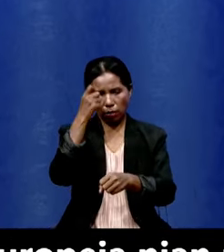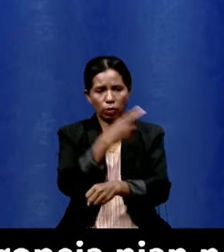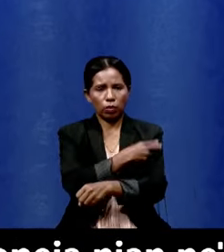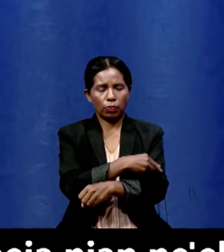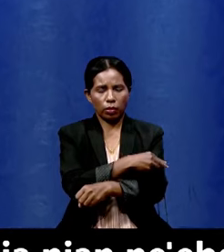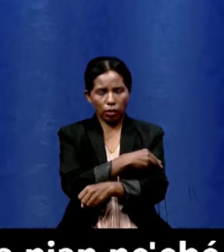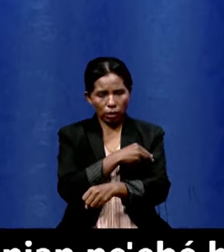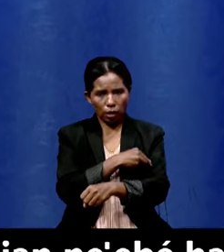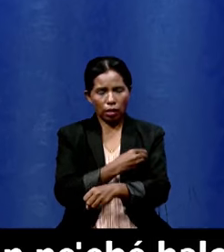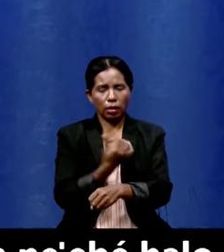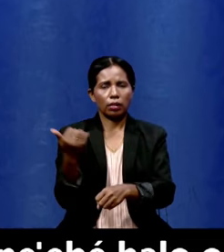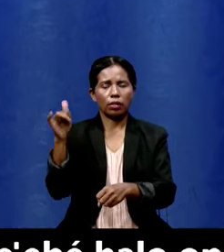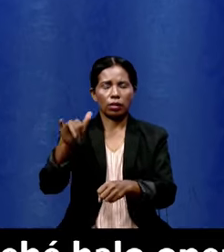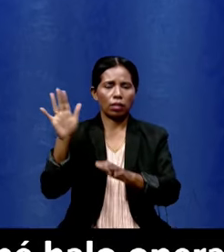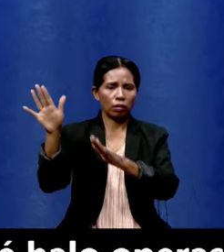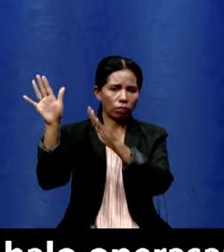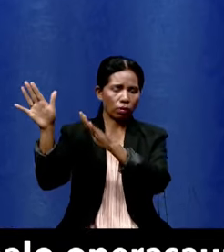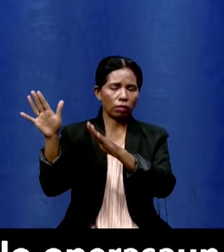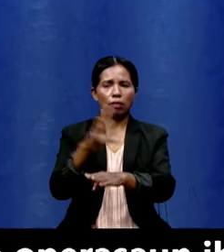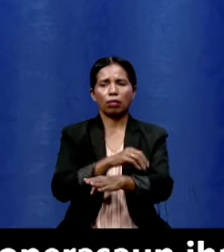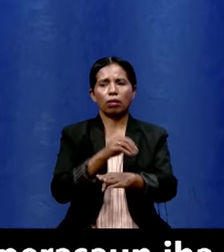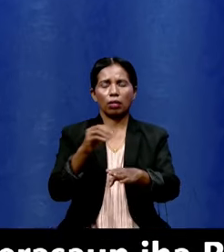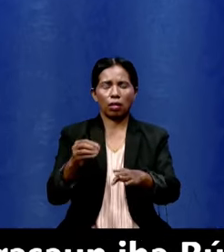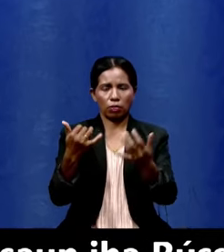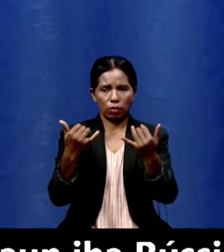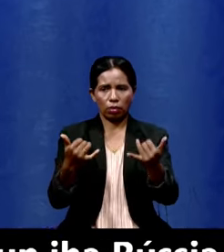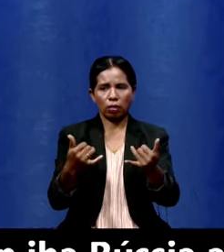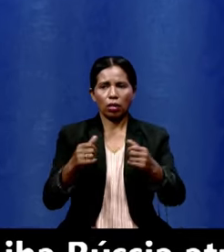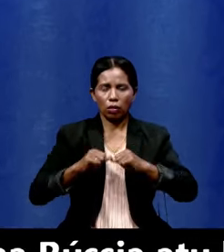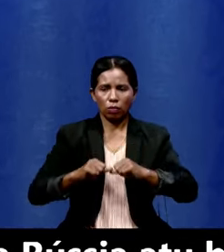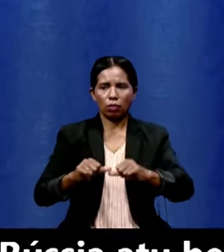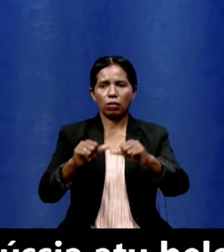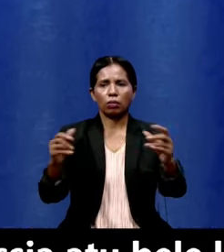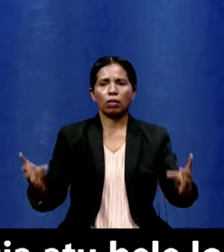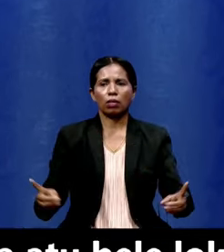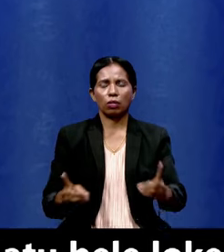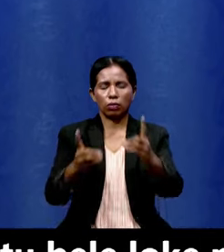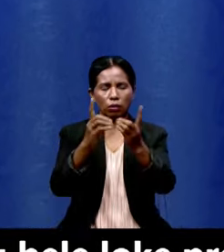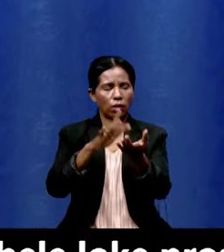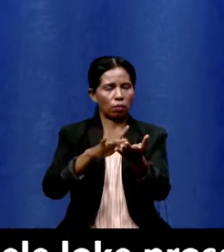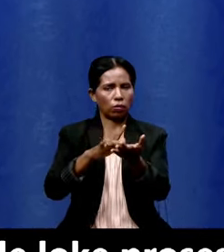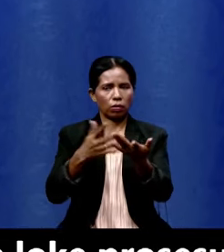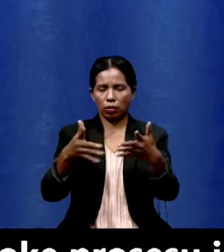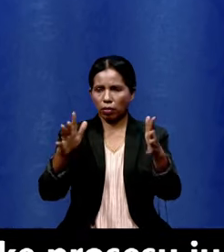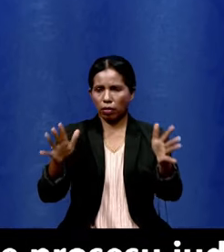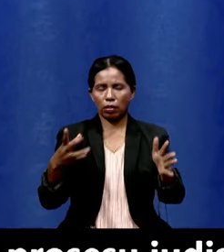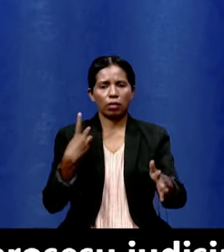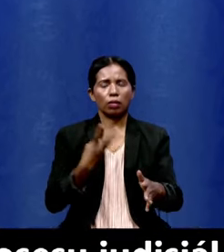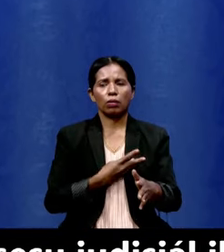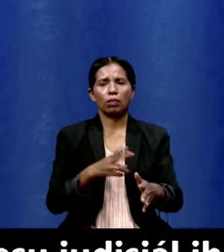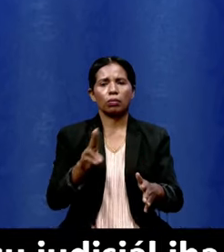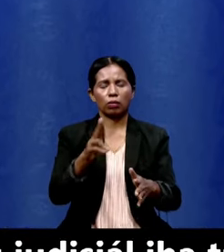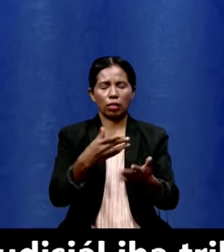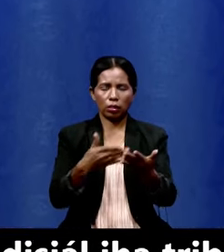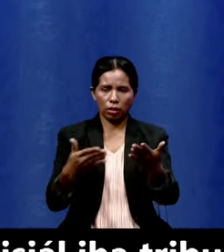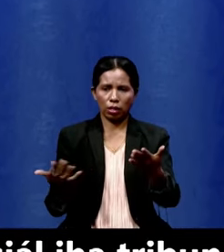hospital, referral sira tia, tal nacional da Rasik, nebe que continua em frente a Pestoca ou Taimuru. Nós estávamos bem tenia a